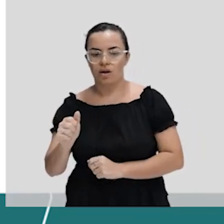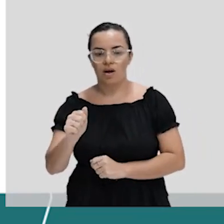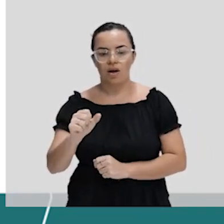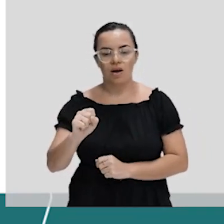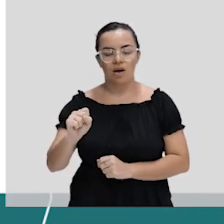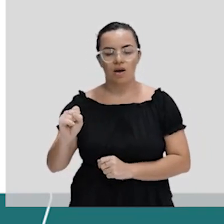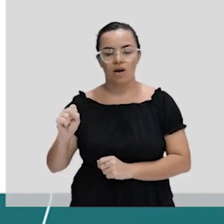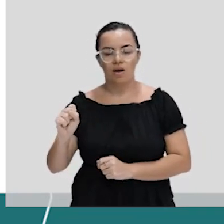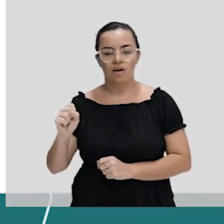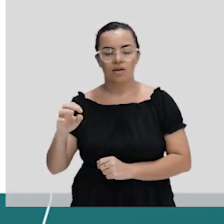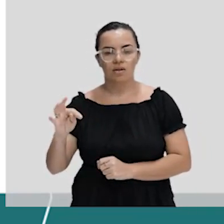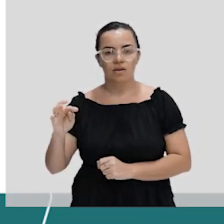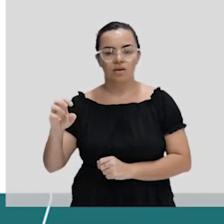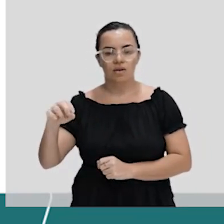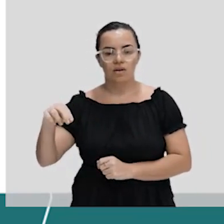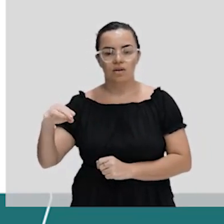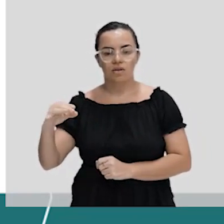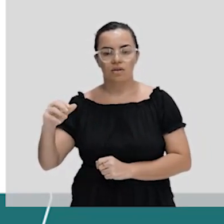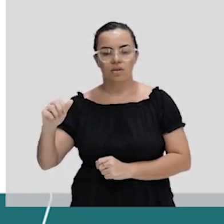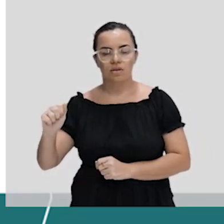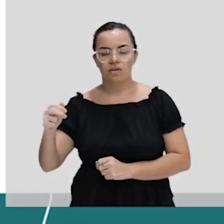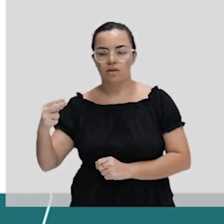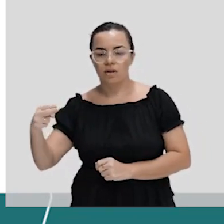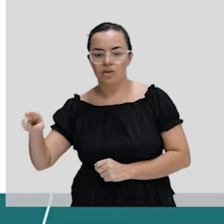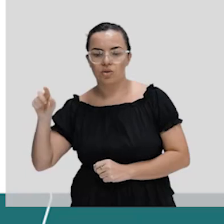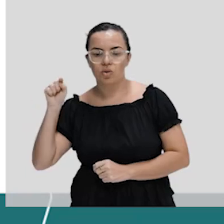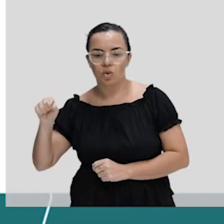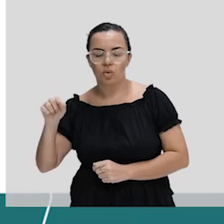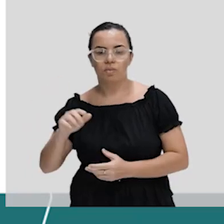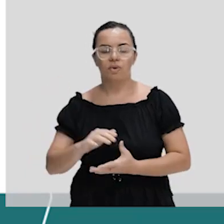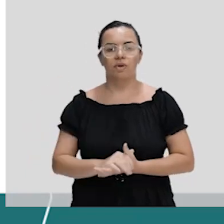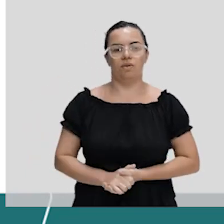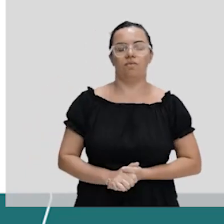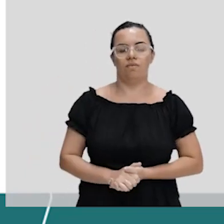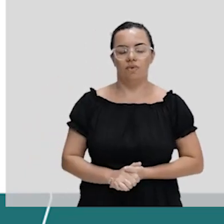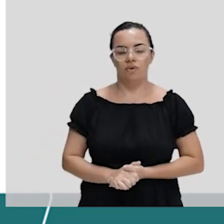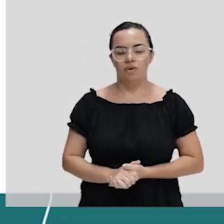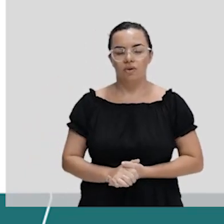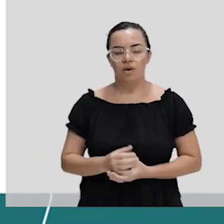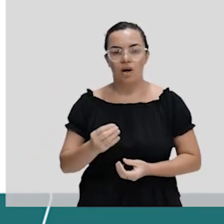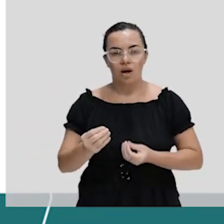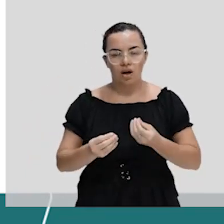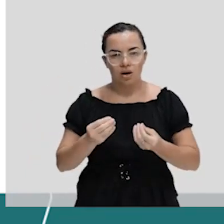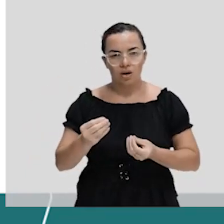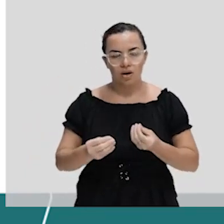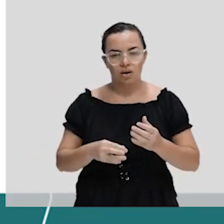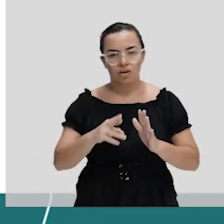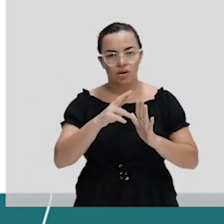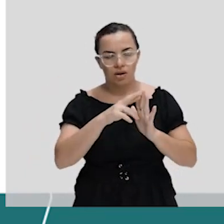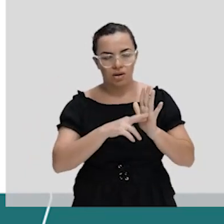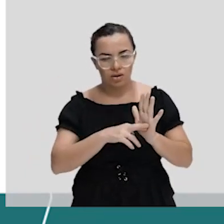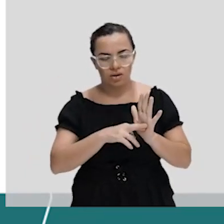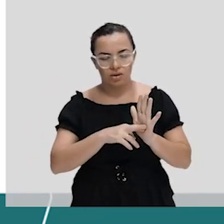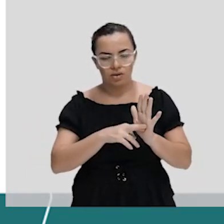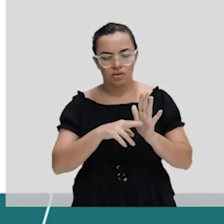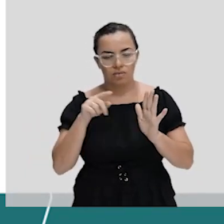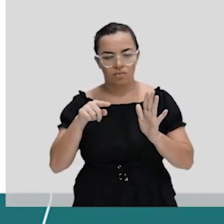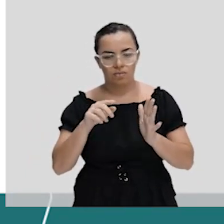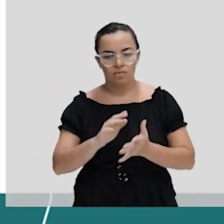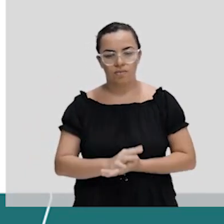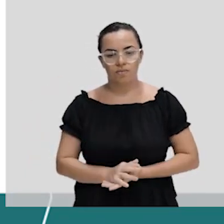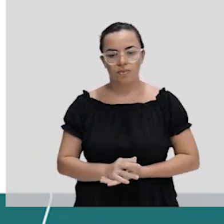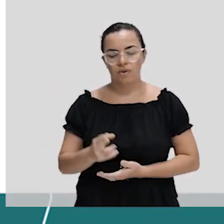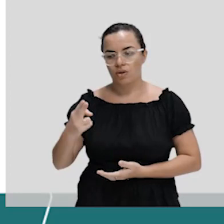Socorrer é verbo, socorro é nome. Então, aqui nesse caso, a regência nominal ficaria como? No caso